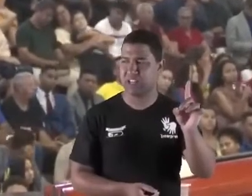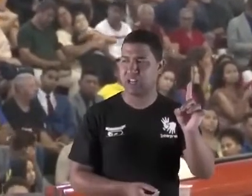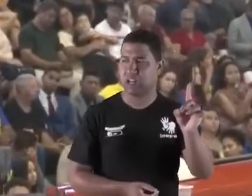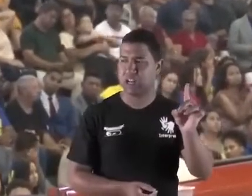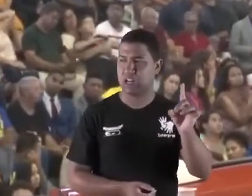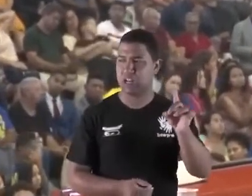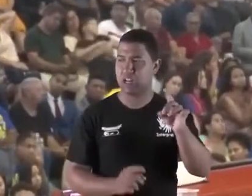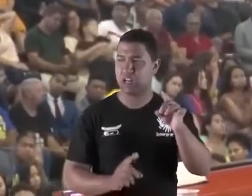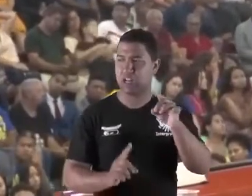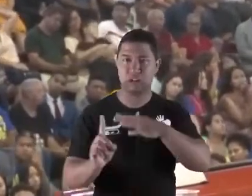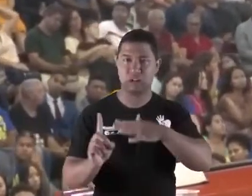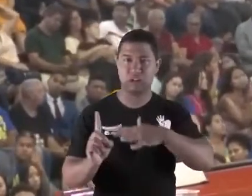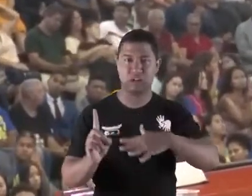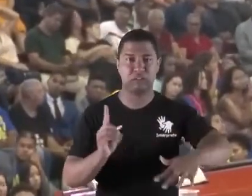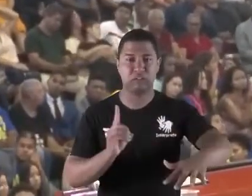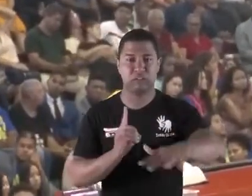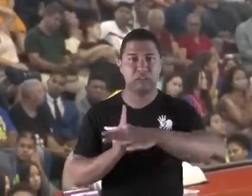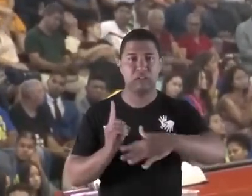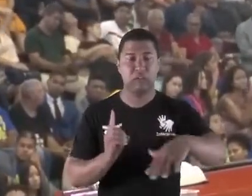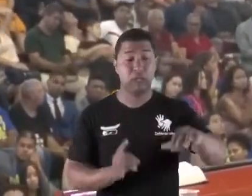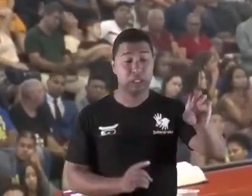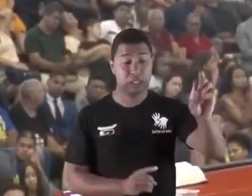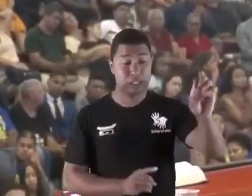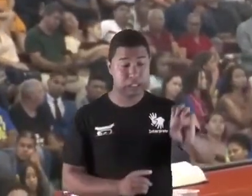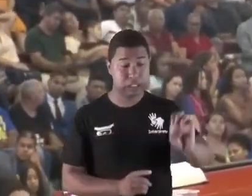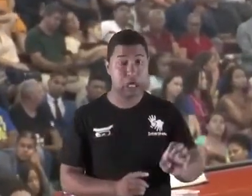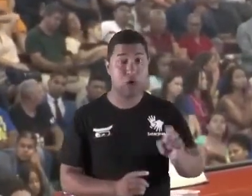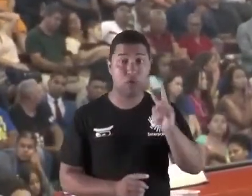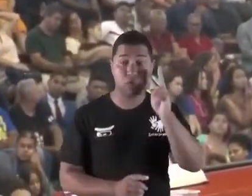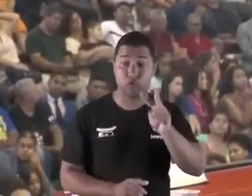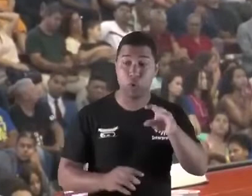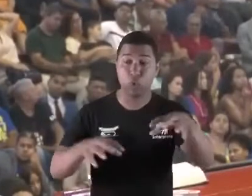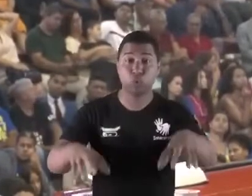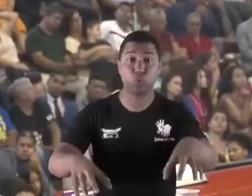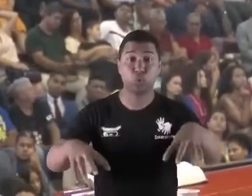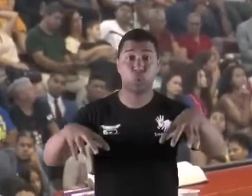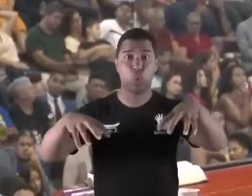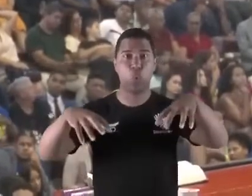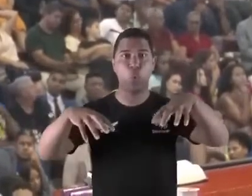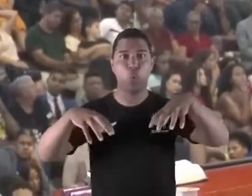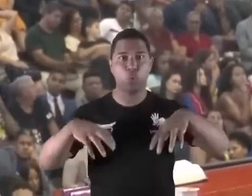E Ezequiel viu o trono de Deus.